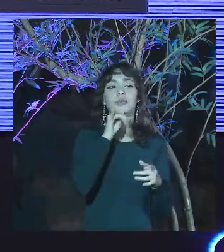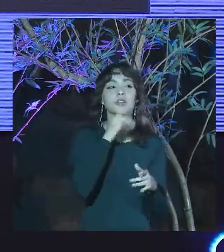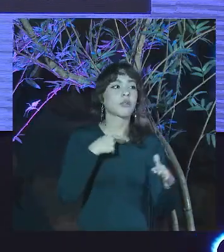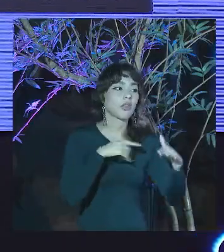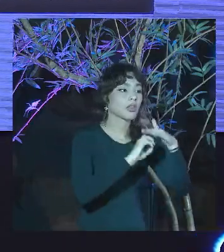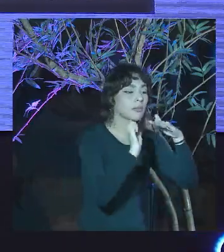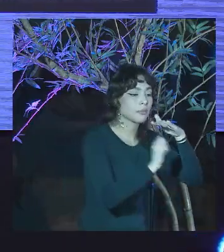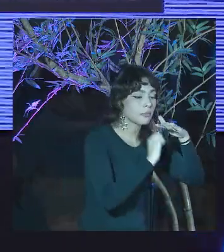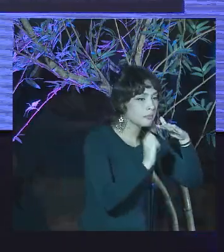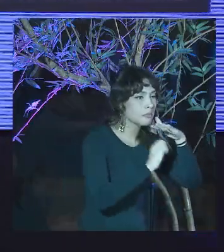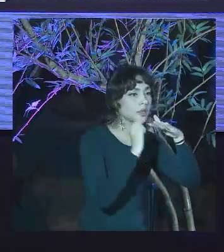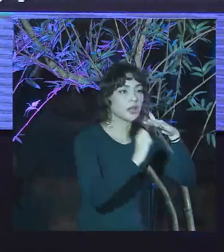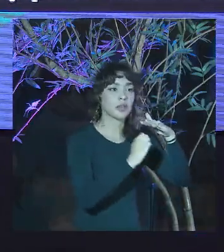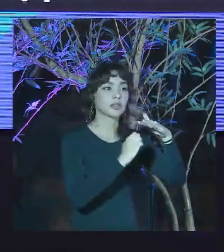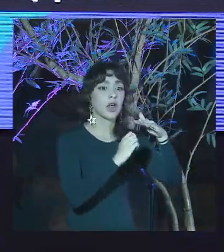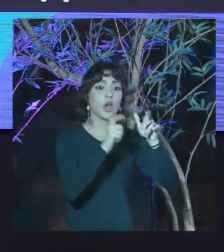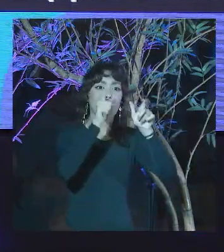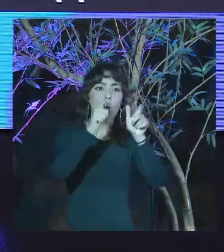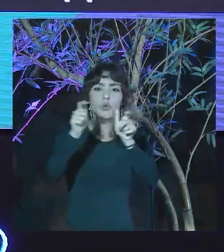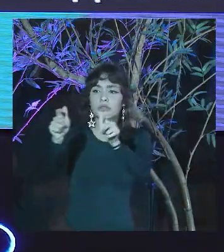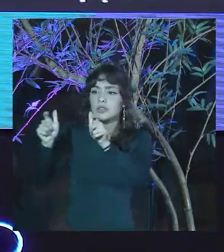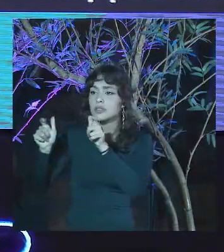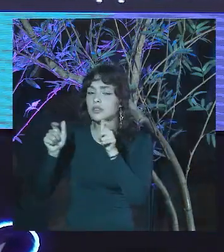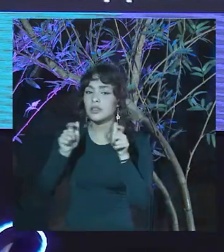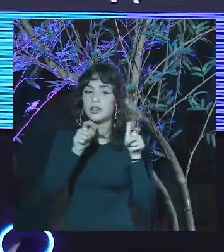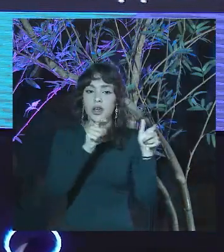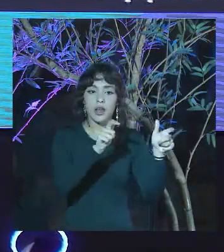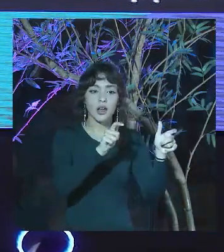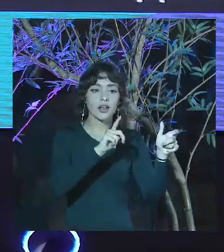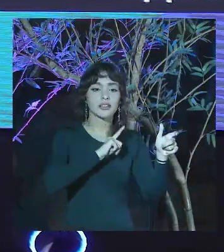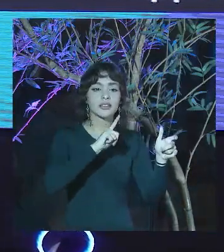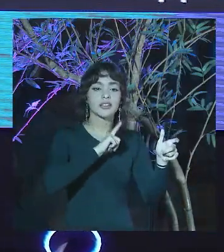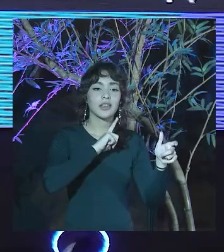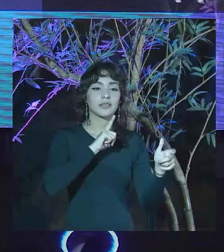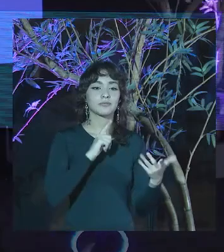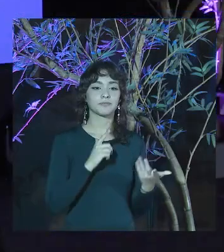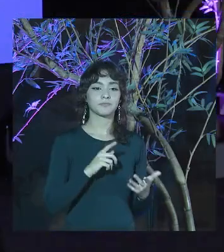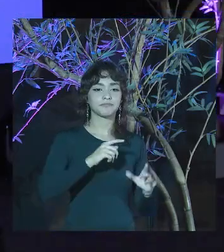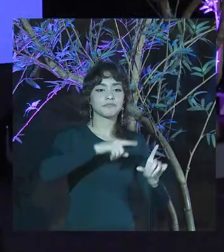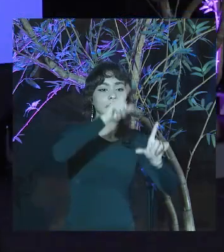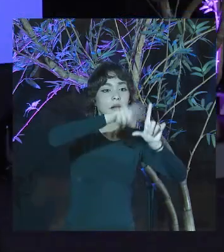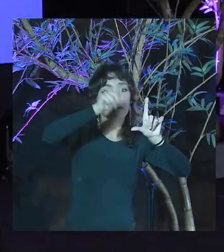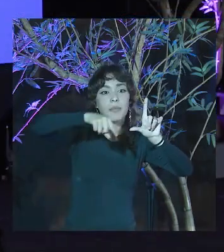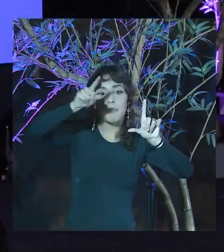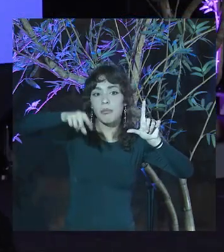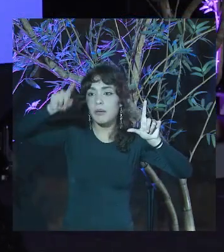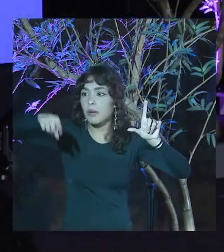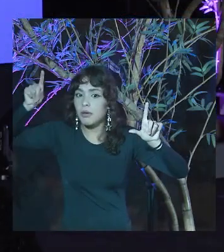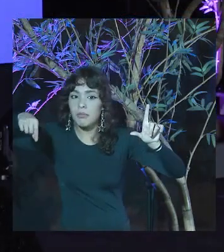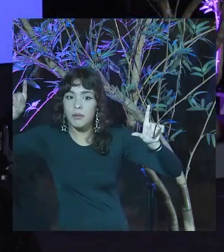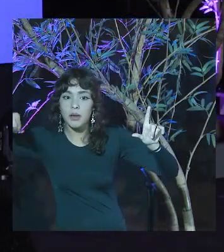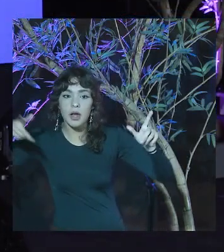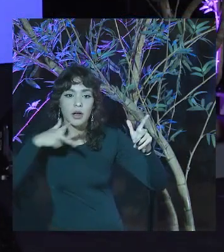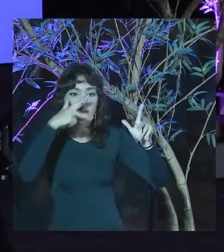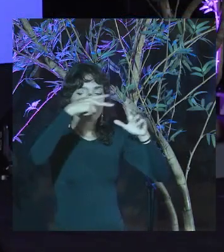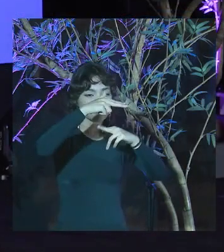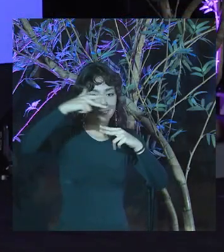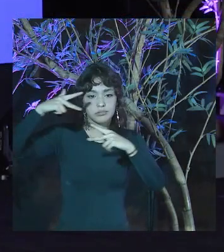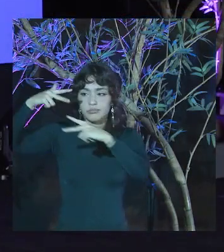os tipos, vocês vão encontrar salas cheias desses dashboards para tomada de decisão, com recortes da